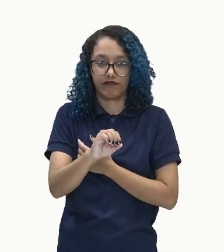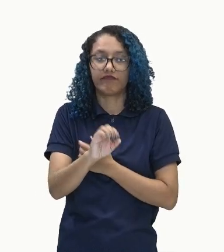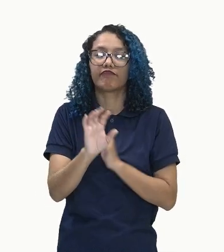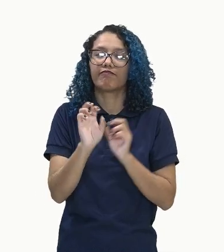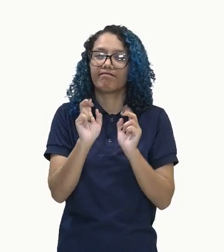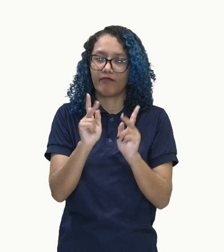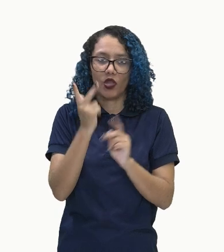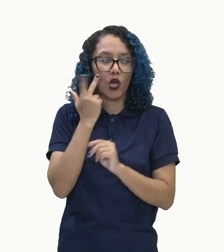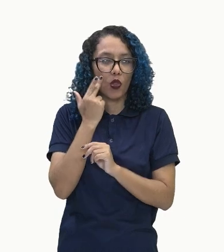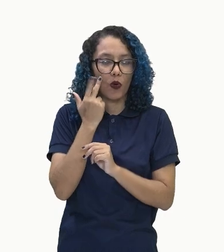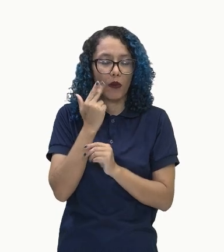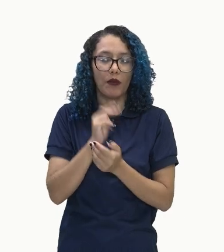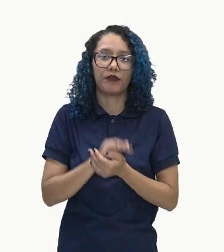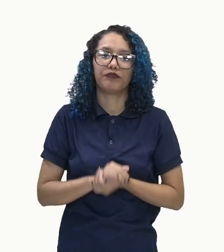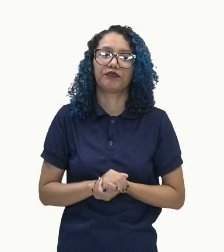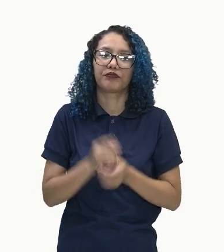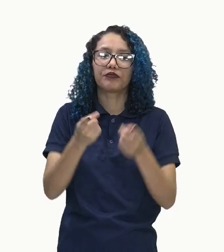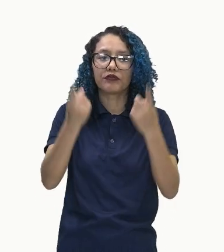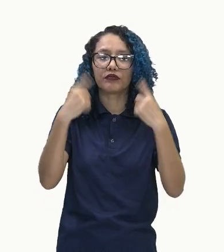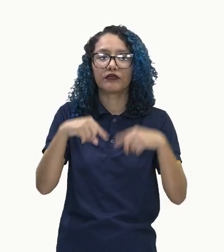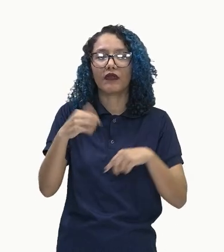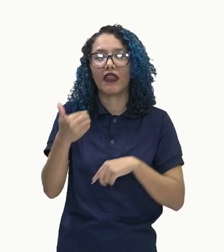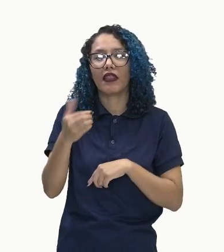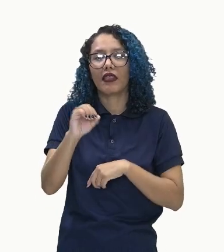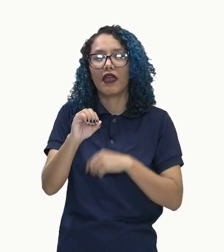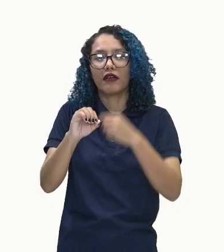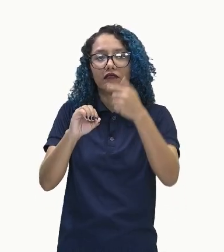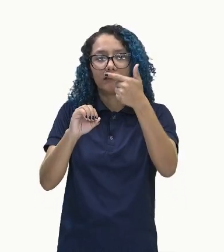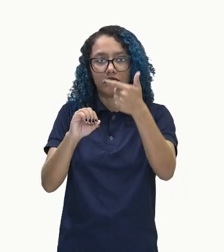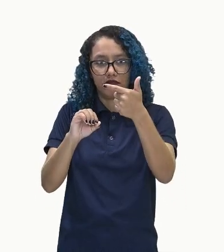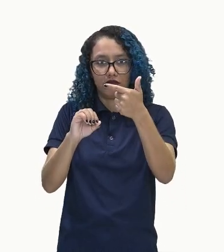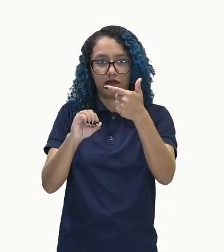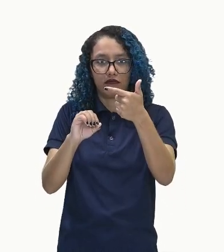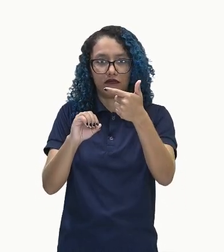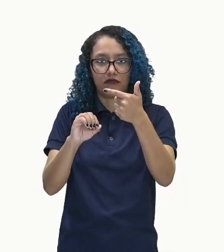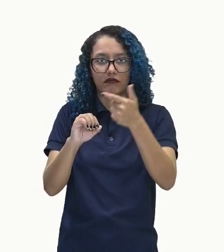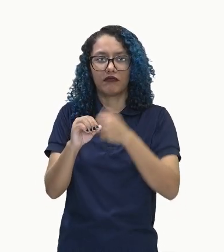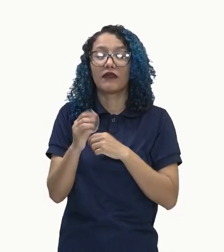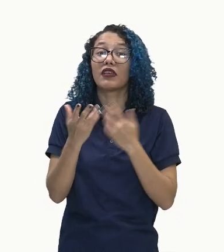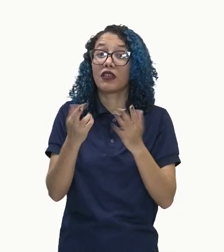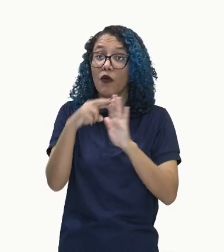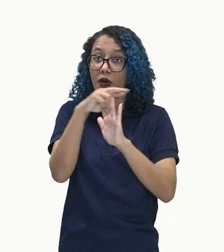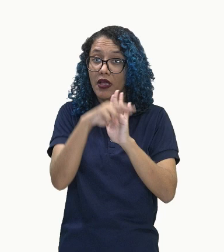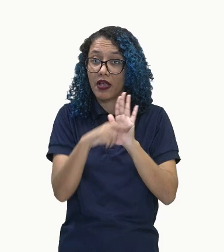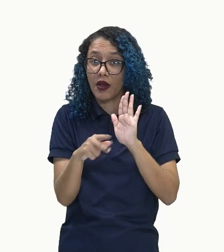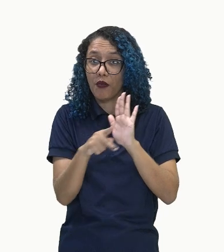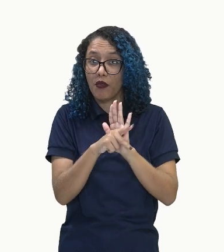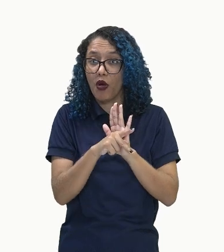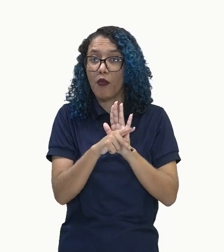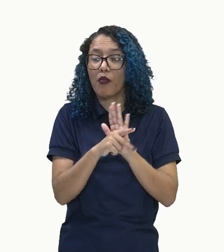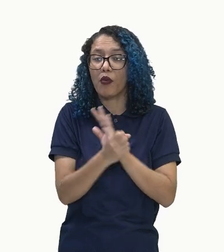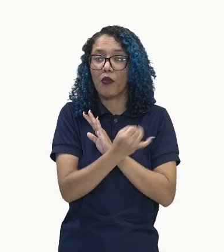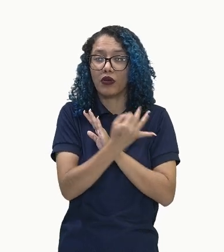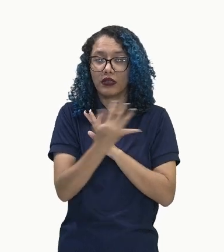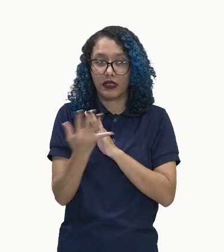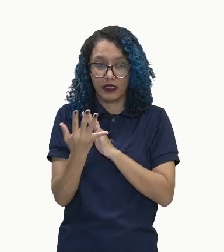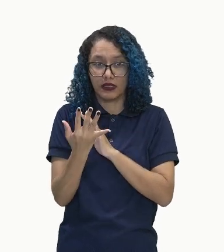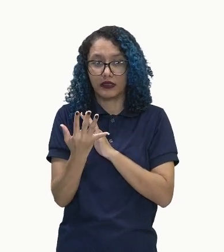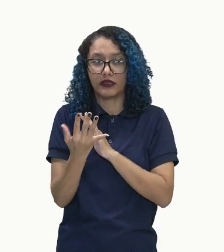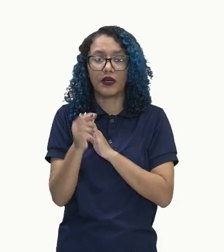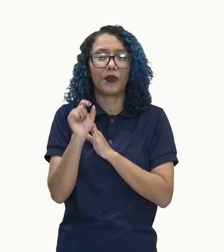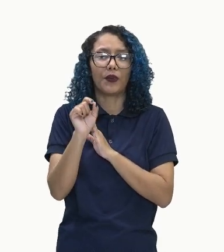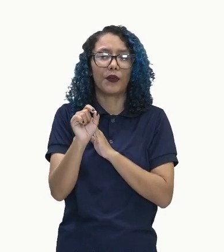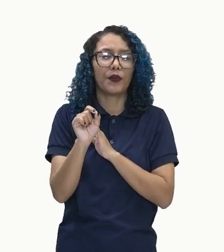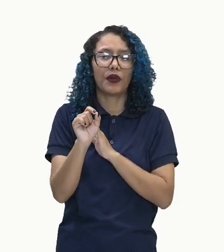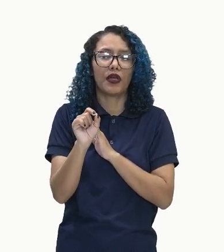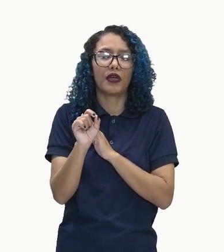aí, tá bom? E 10 elevado ao quadrado. Bom, seguindo a regra da potenciação, onde o índice indica quantas vezes a base será